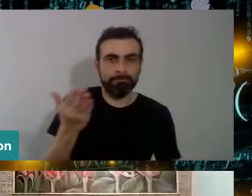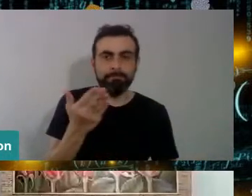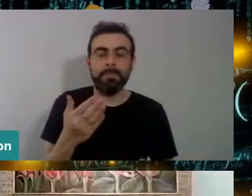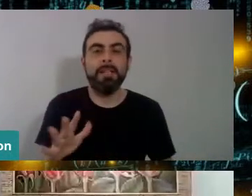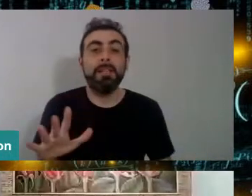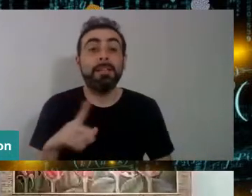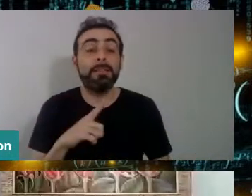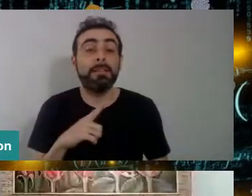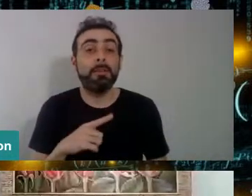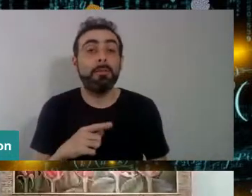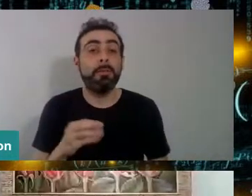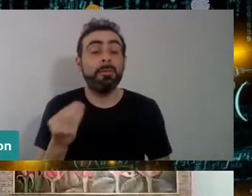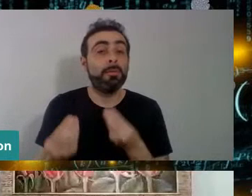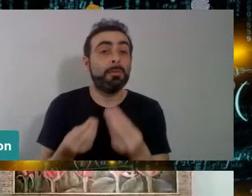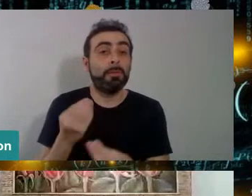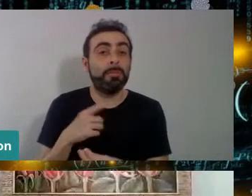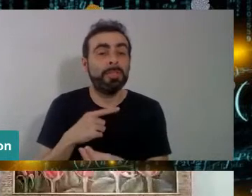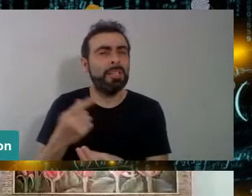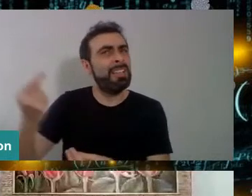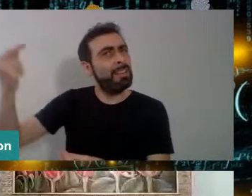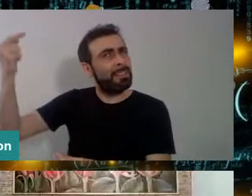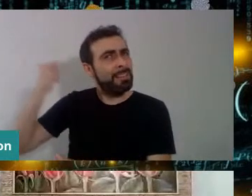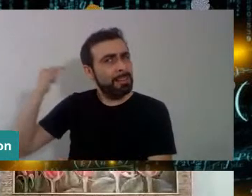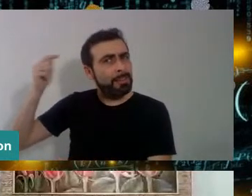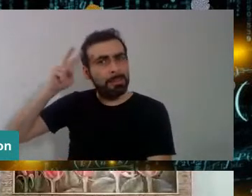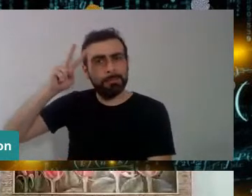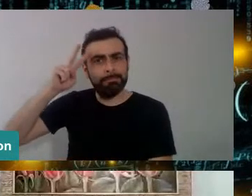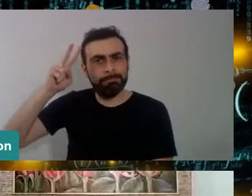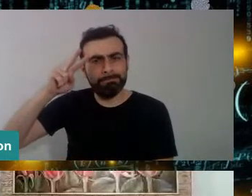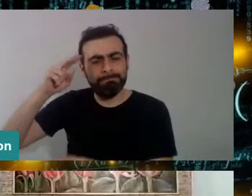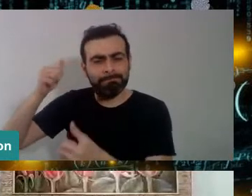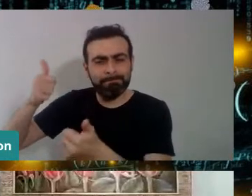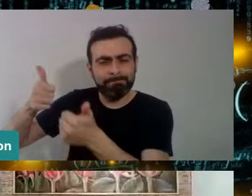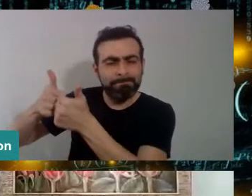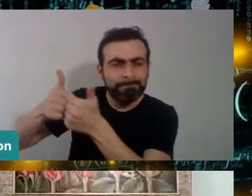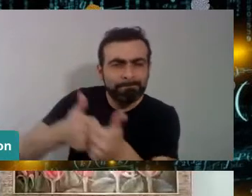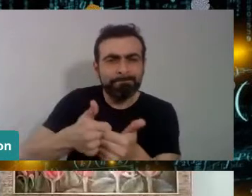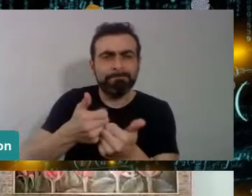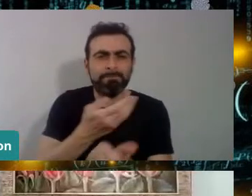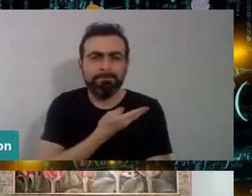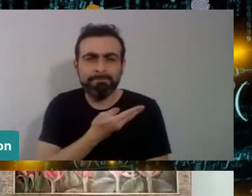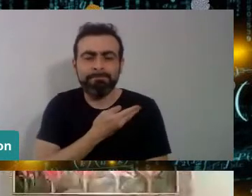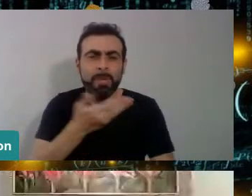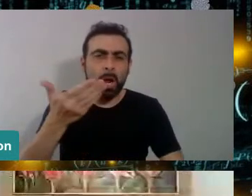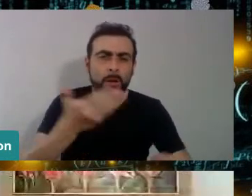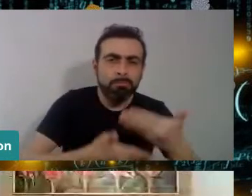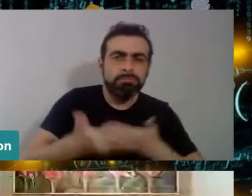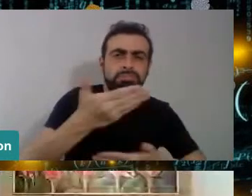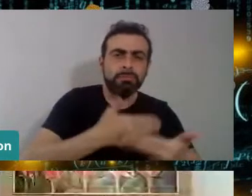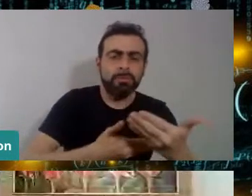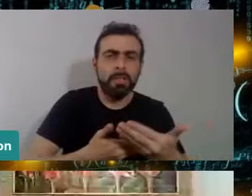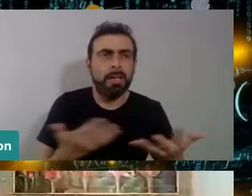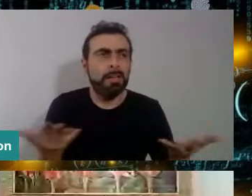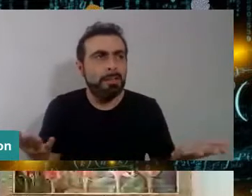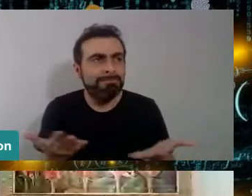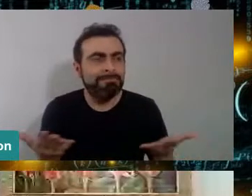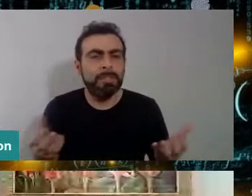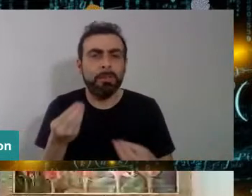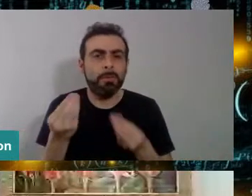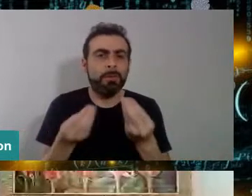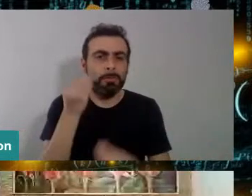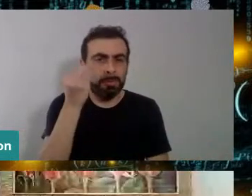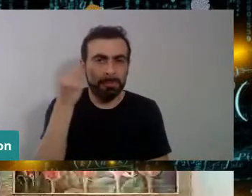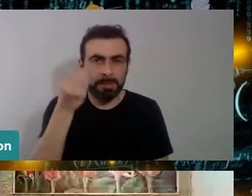E havia, na época, um grande companheirismo entre nós. Né? Não tinha essa trocava coisa de... Trocava experiência,